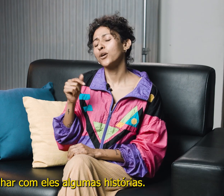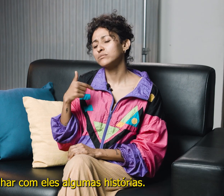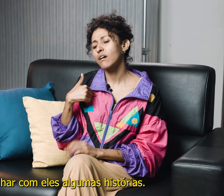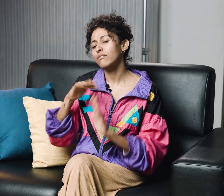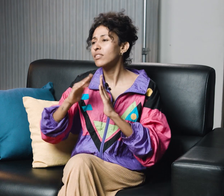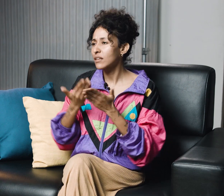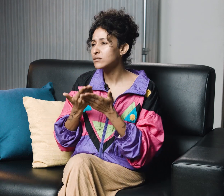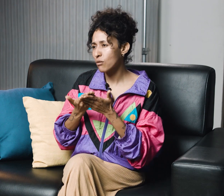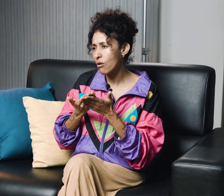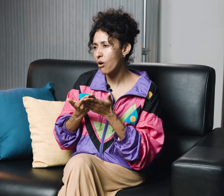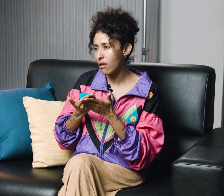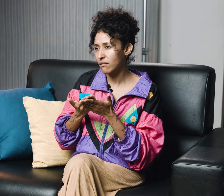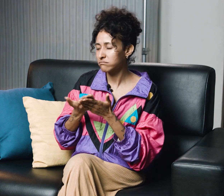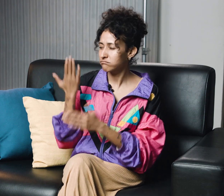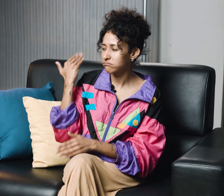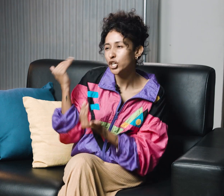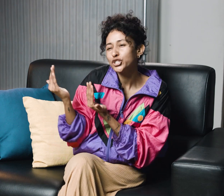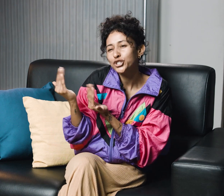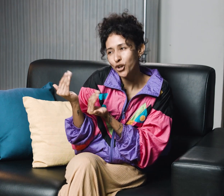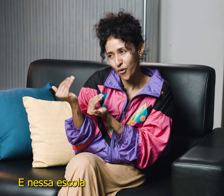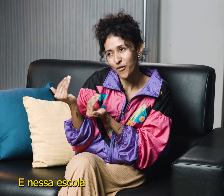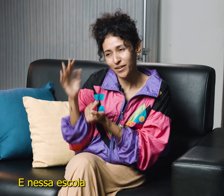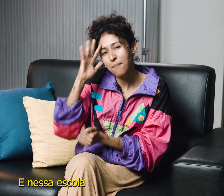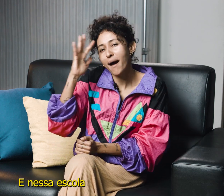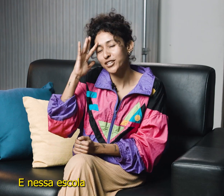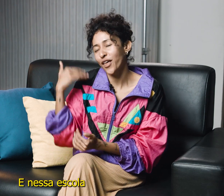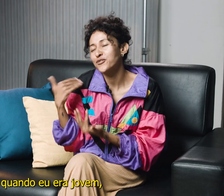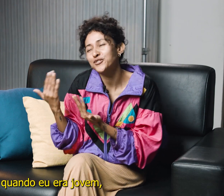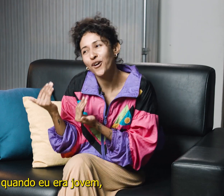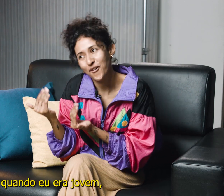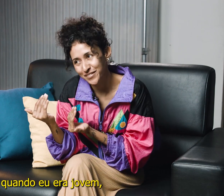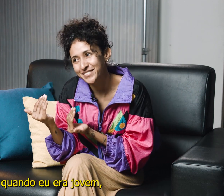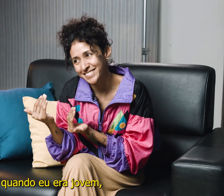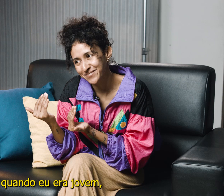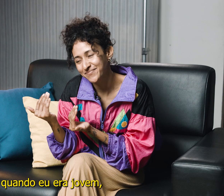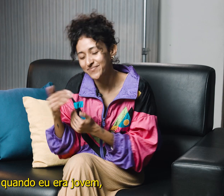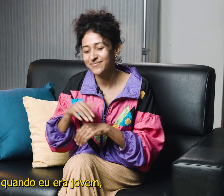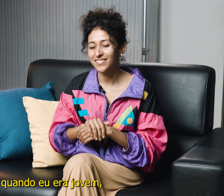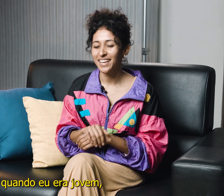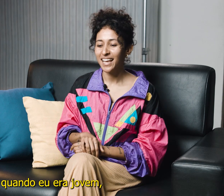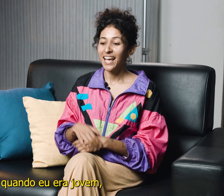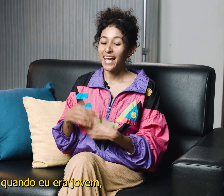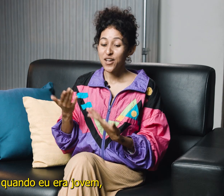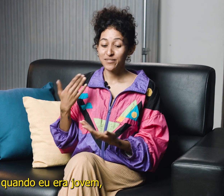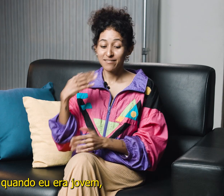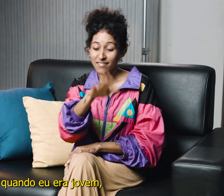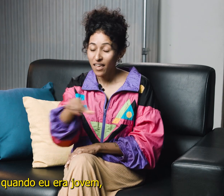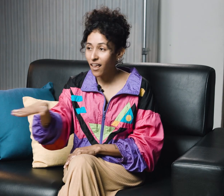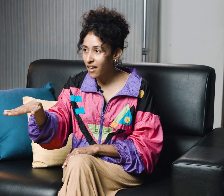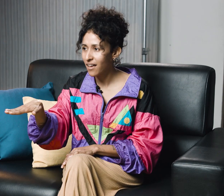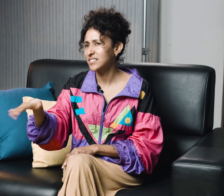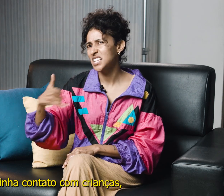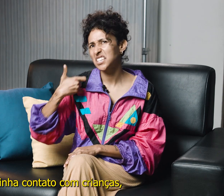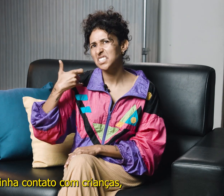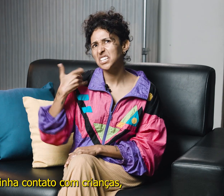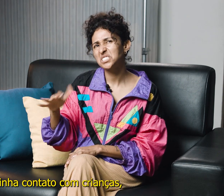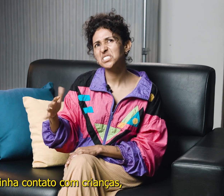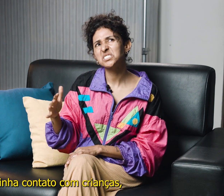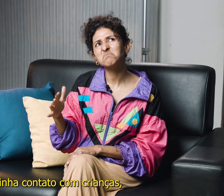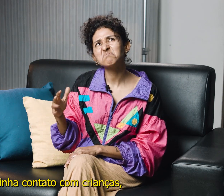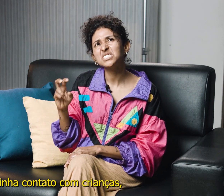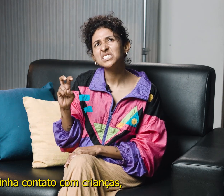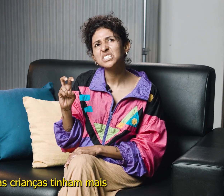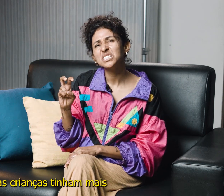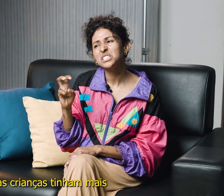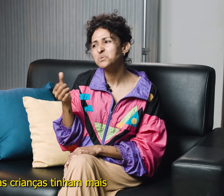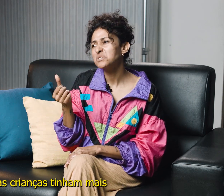algumas histórias, né? E é nessa escola, quando eu era jovem, né? Eu tinha contato